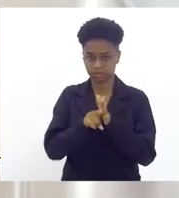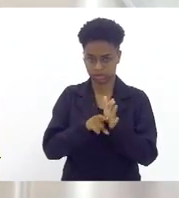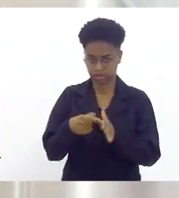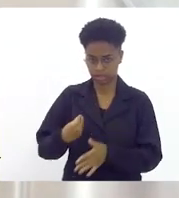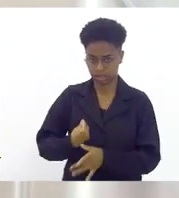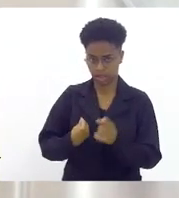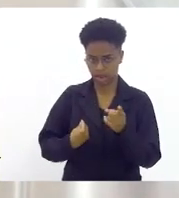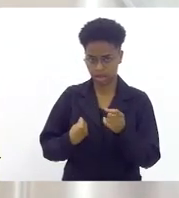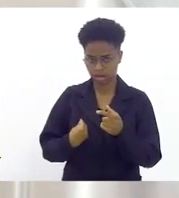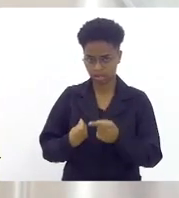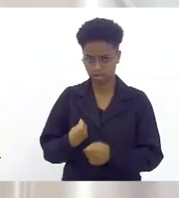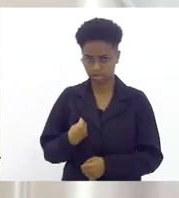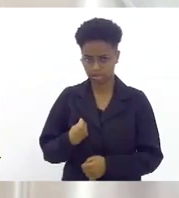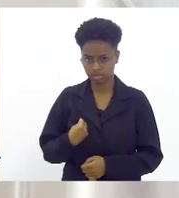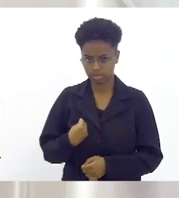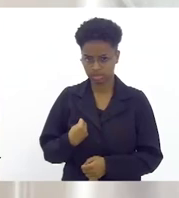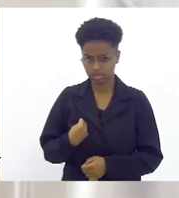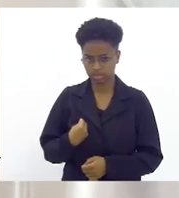encontra-se?